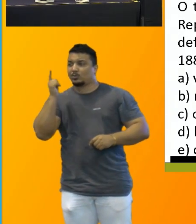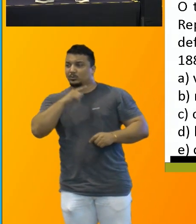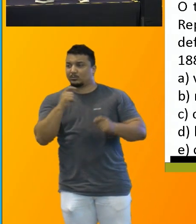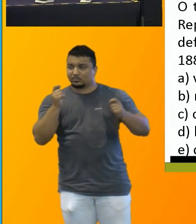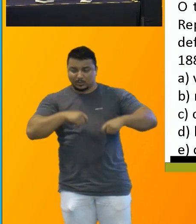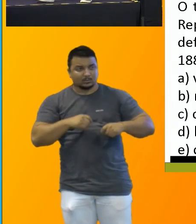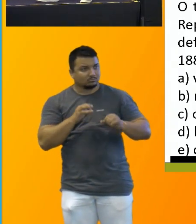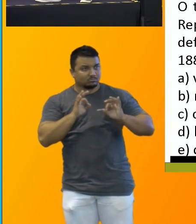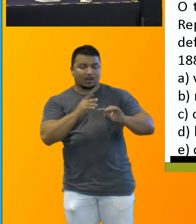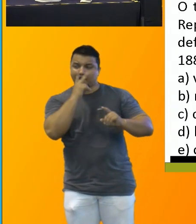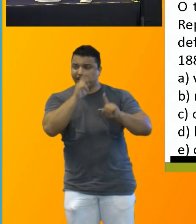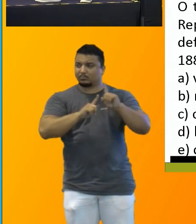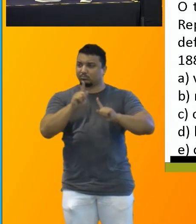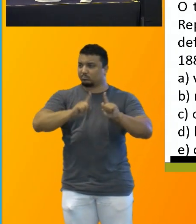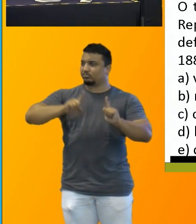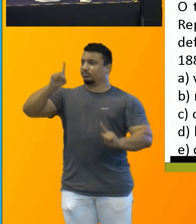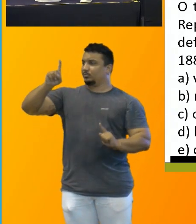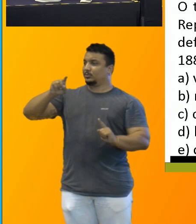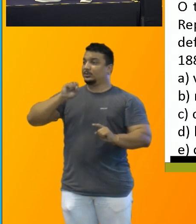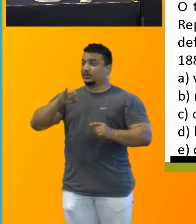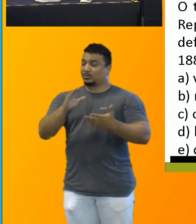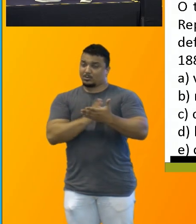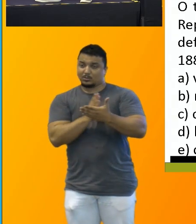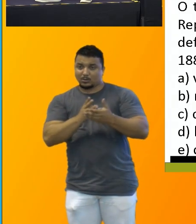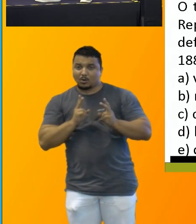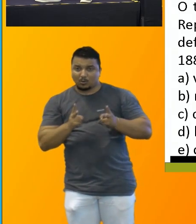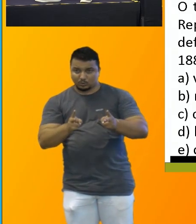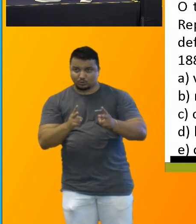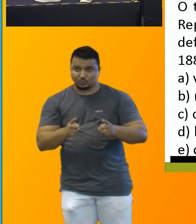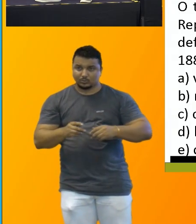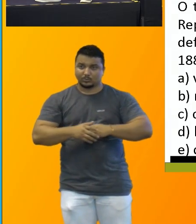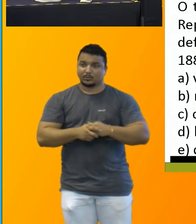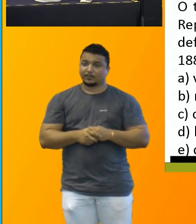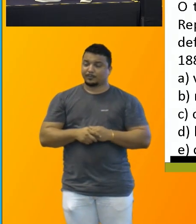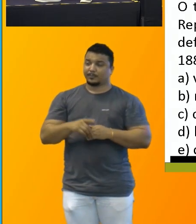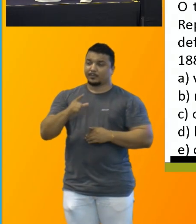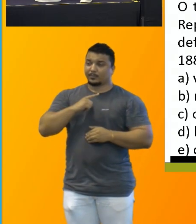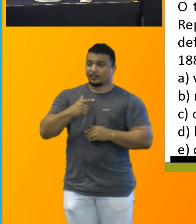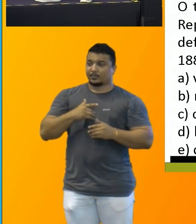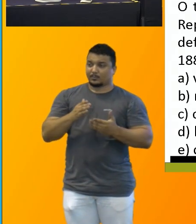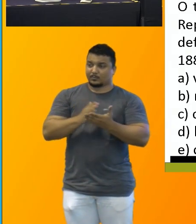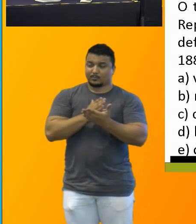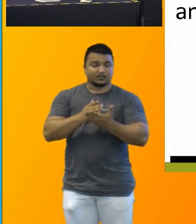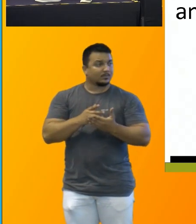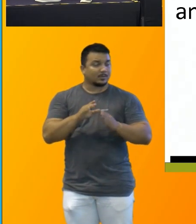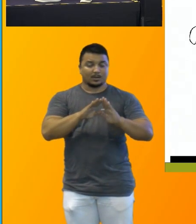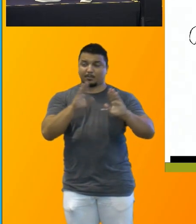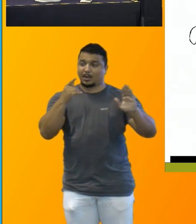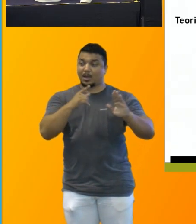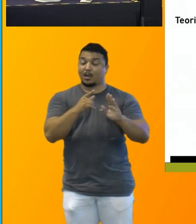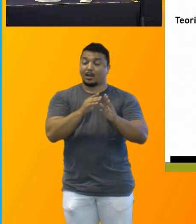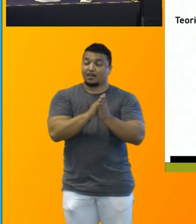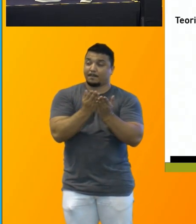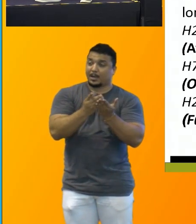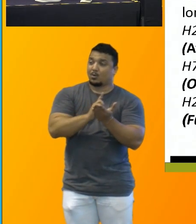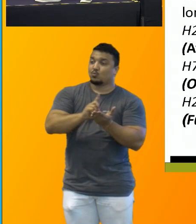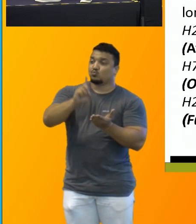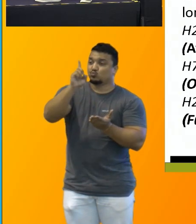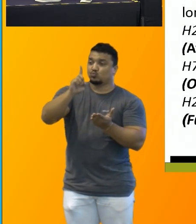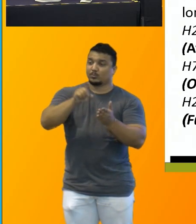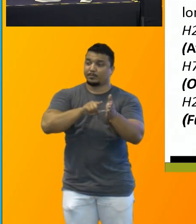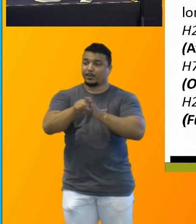vantagem. Mantenha o teu caderno aí, atenção, mantenha o teu caderno aí na questão 1. Eu vou voltar aqui